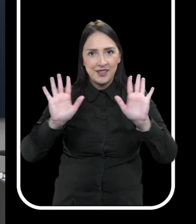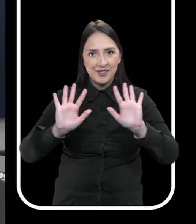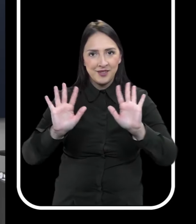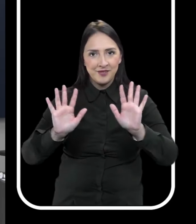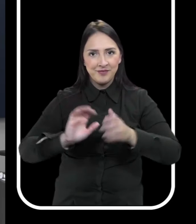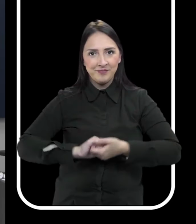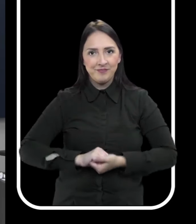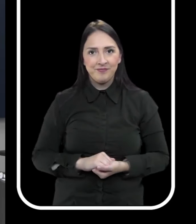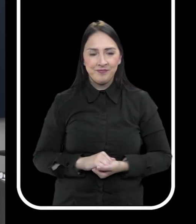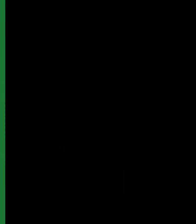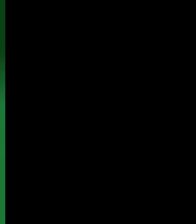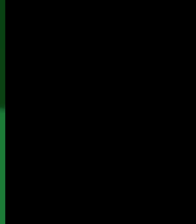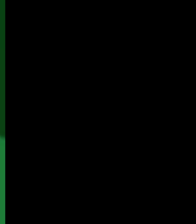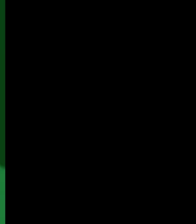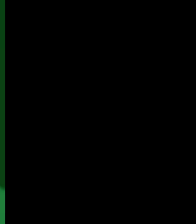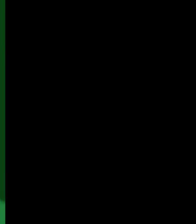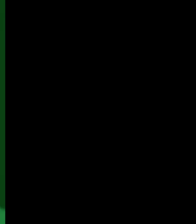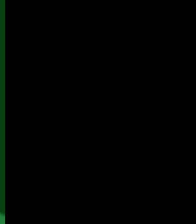curso.